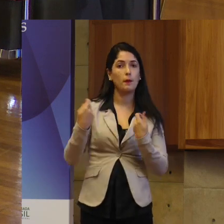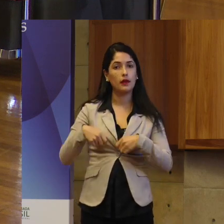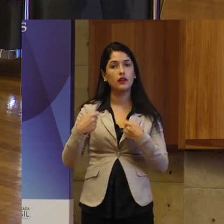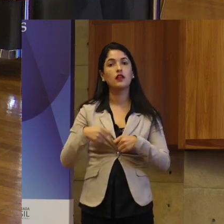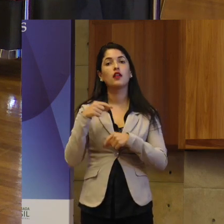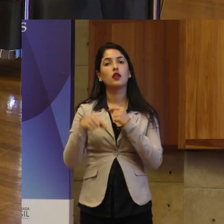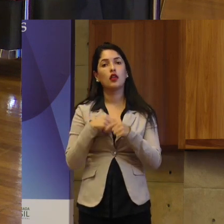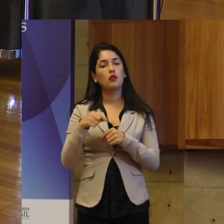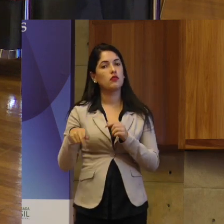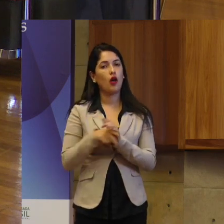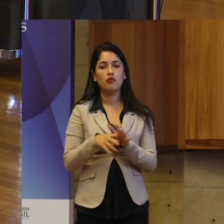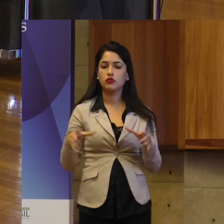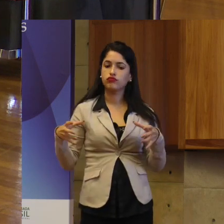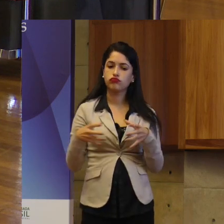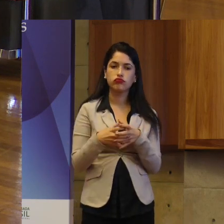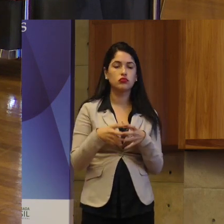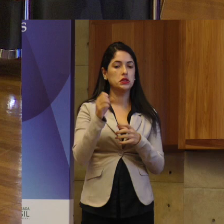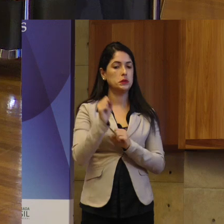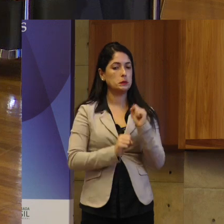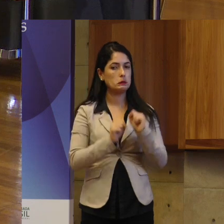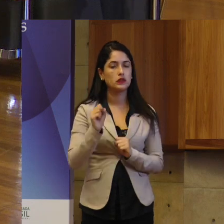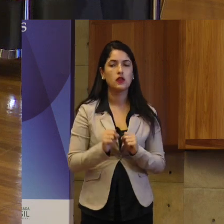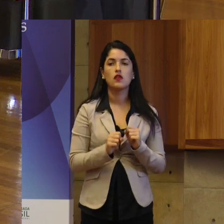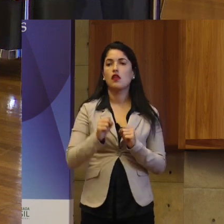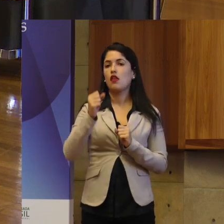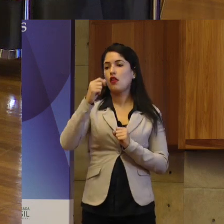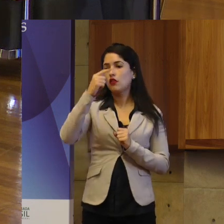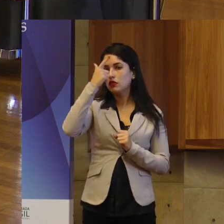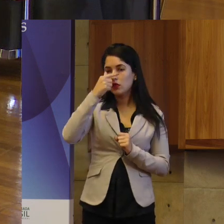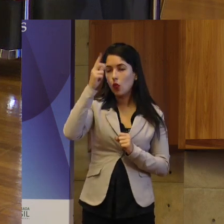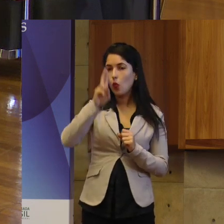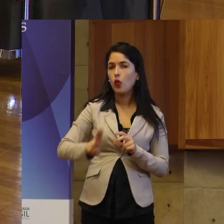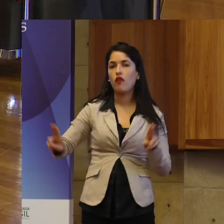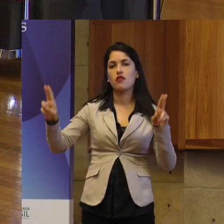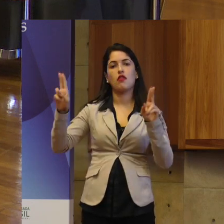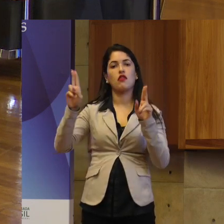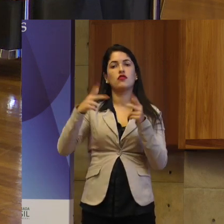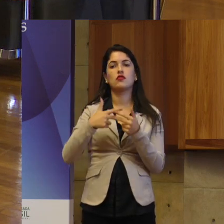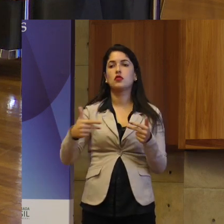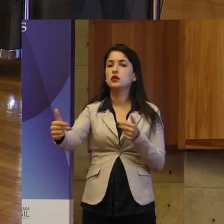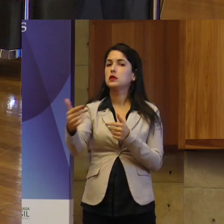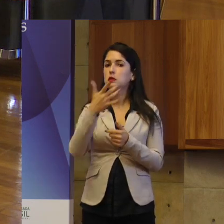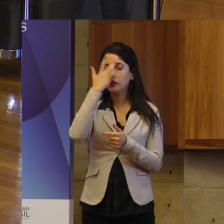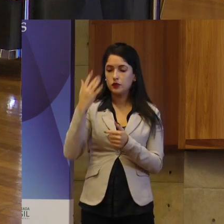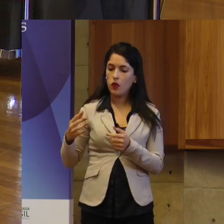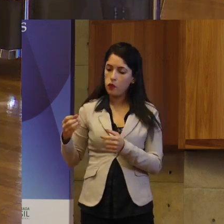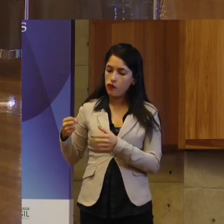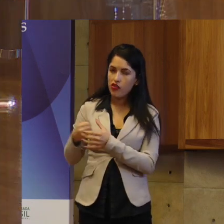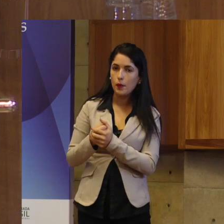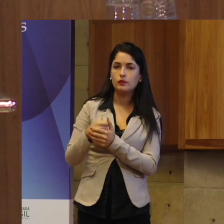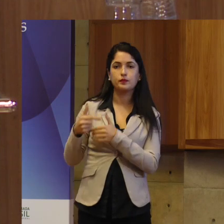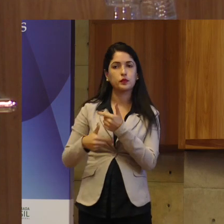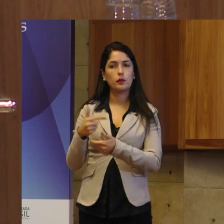seu corpo social, nas suas empresas, nas suas universidades, nos seus trabalhadores, você tem que introjetar a capacidade de